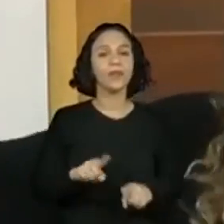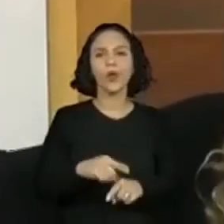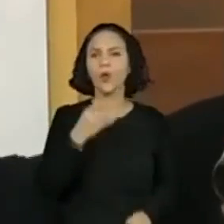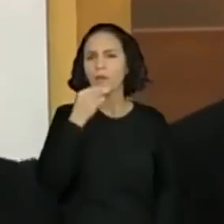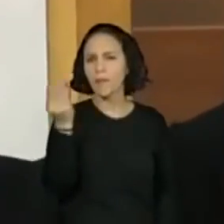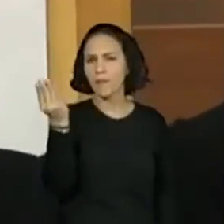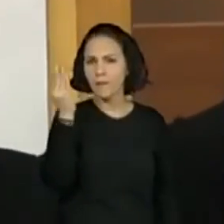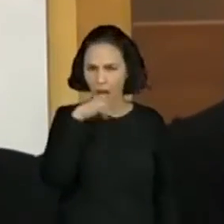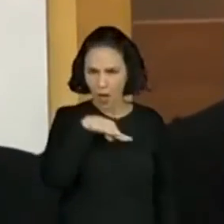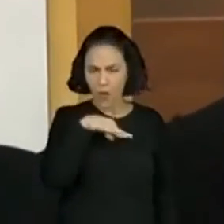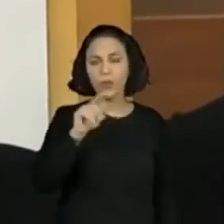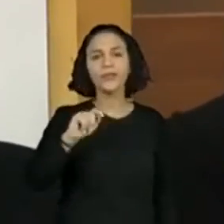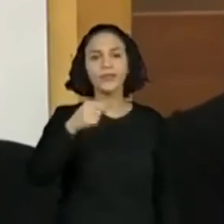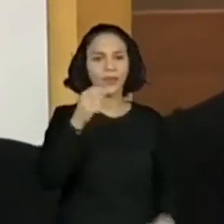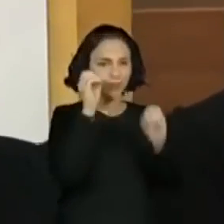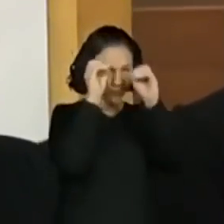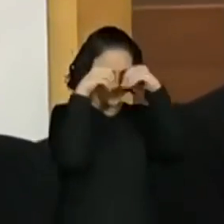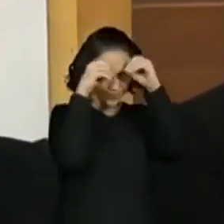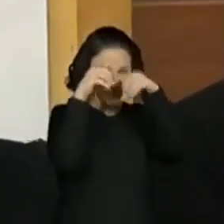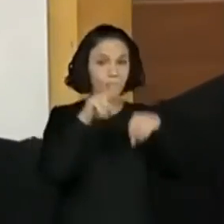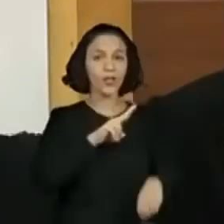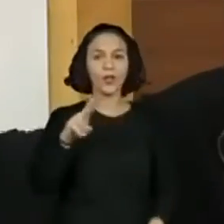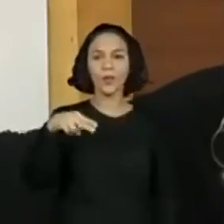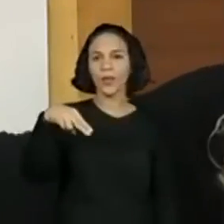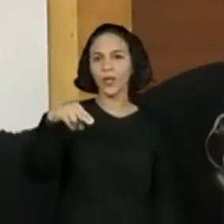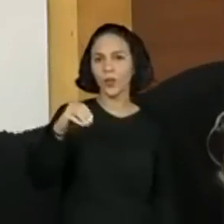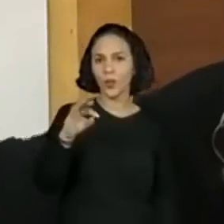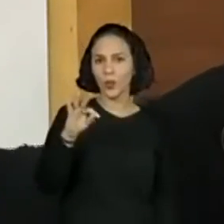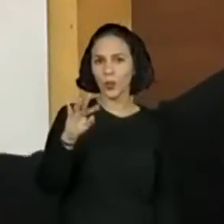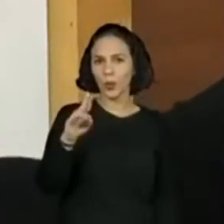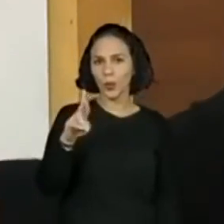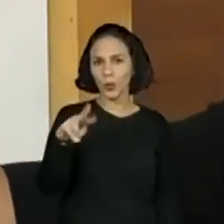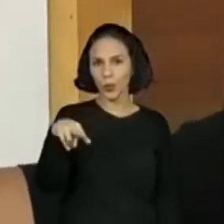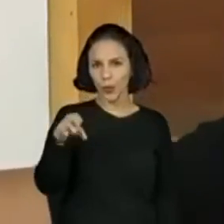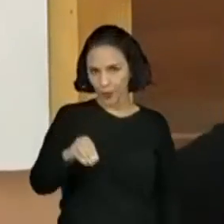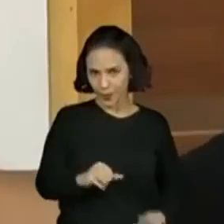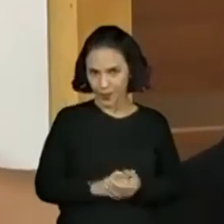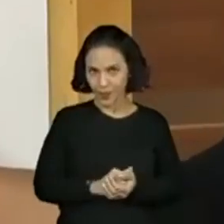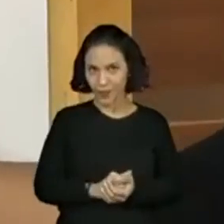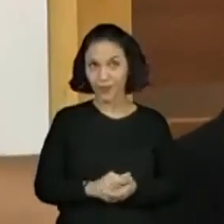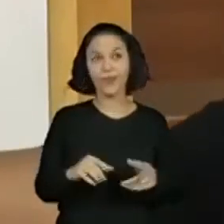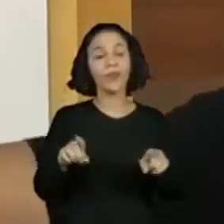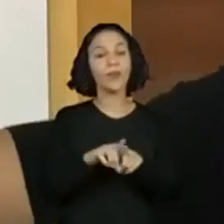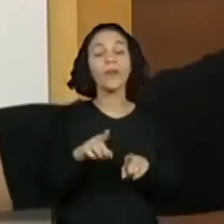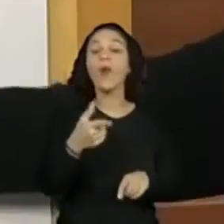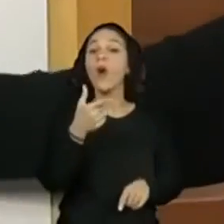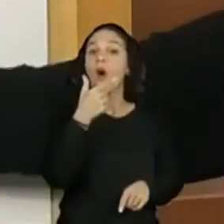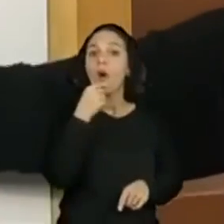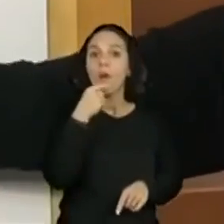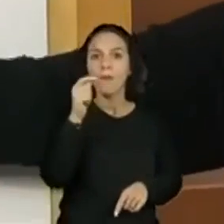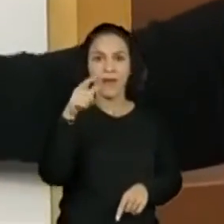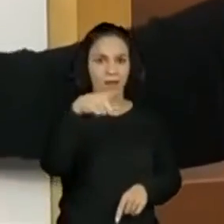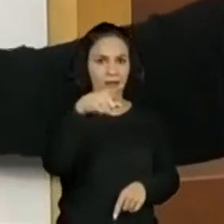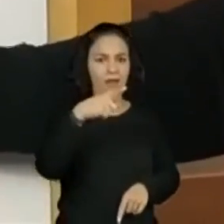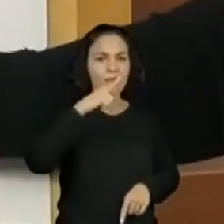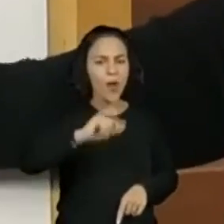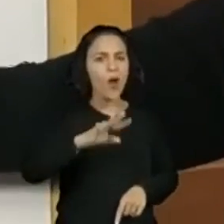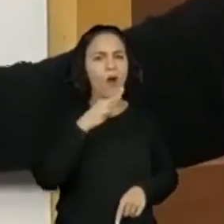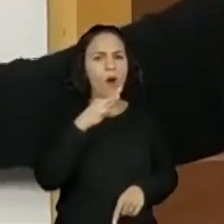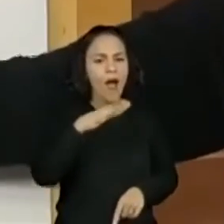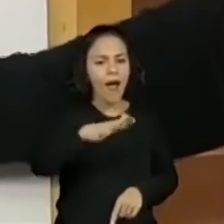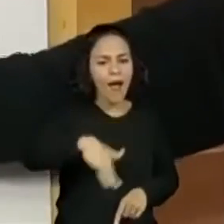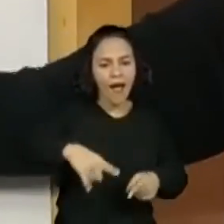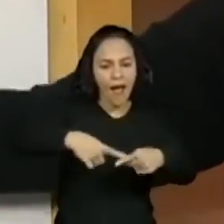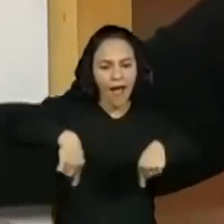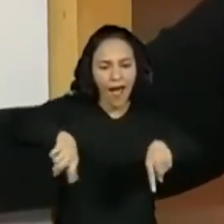que chama Noturno. O mago conhecia a magia do lago.